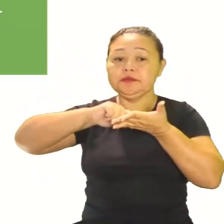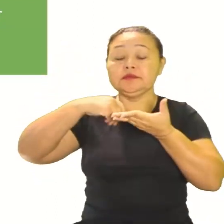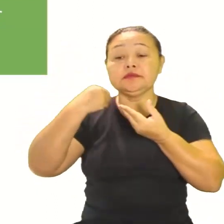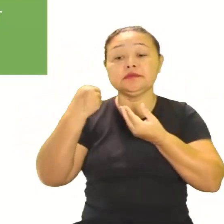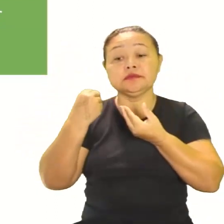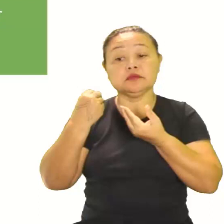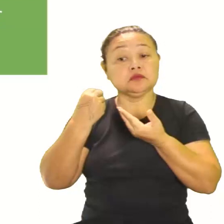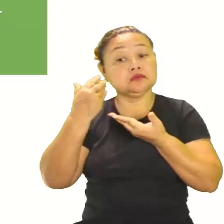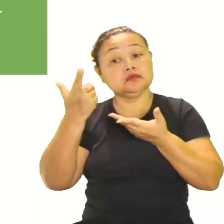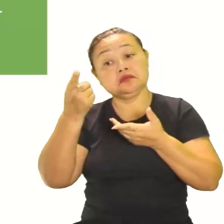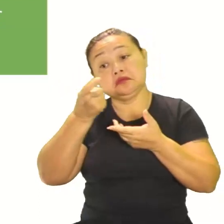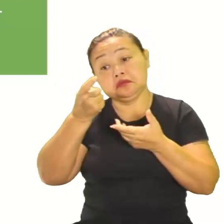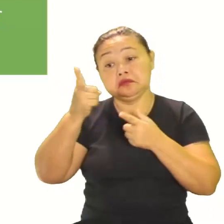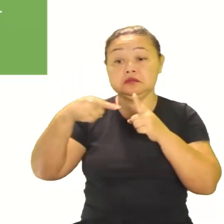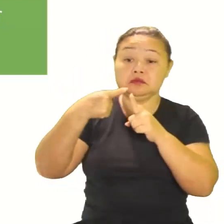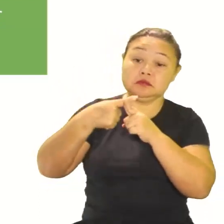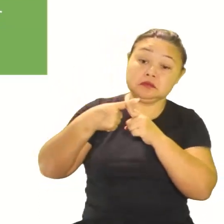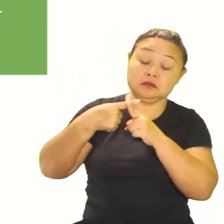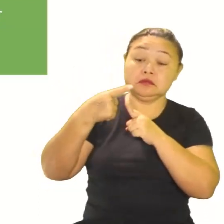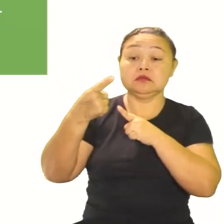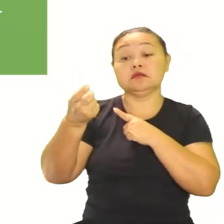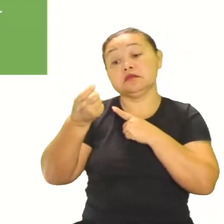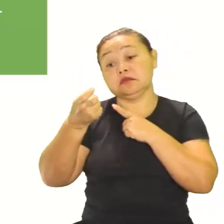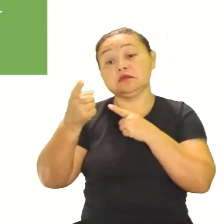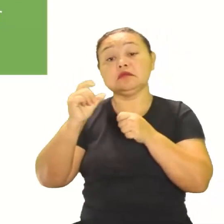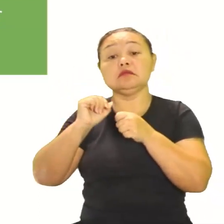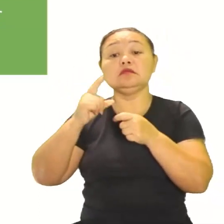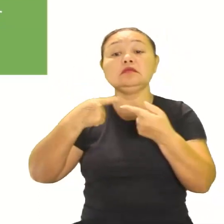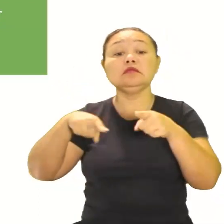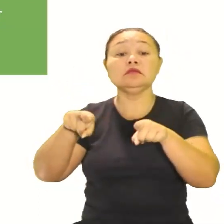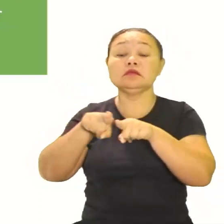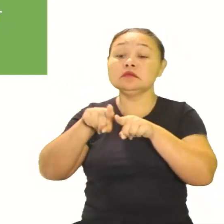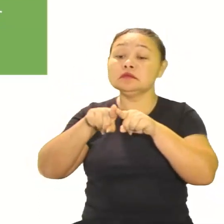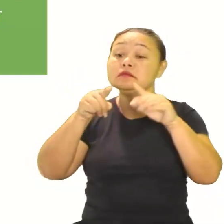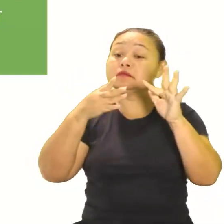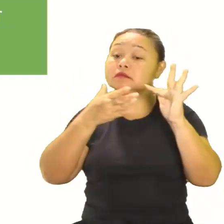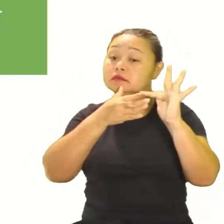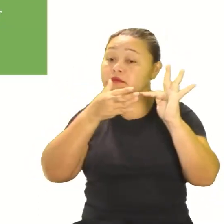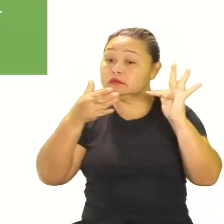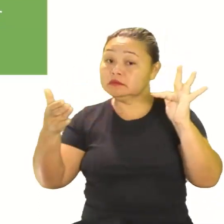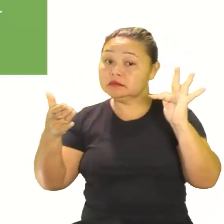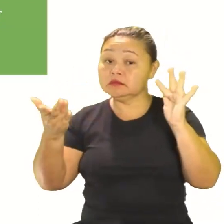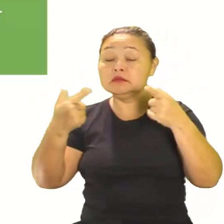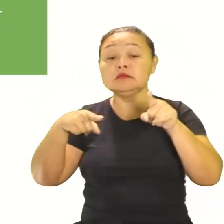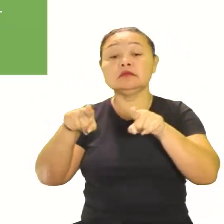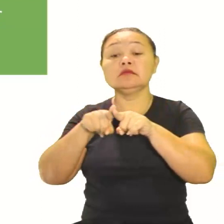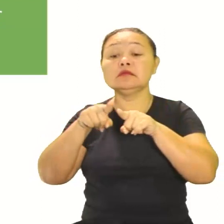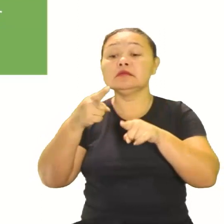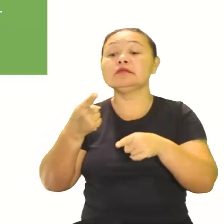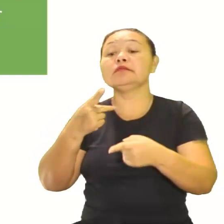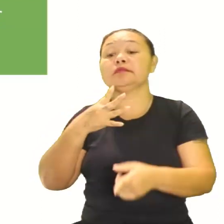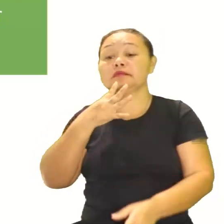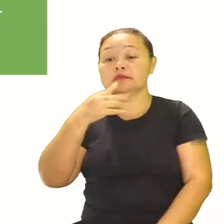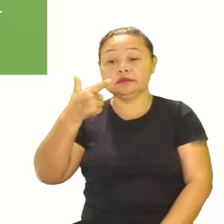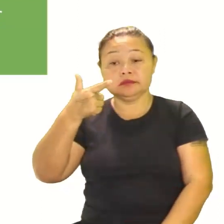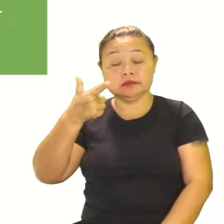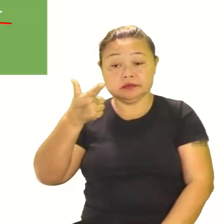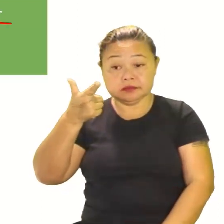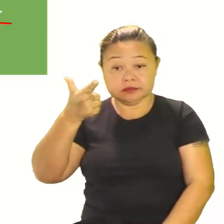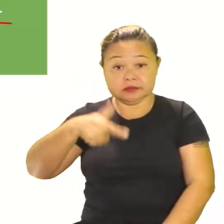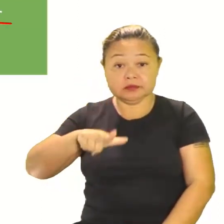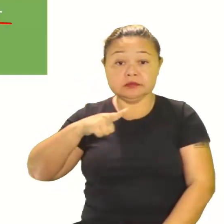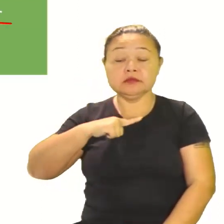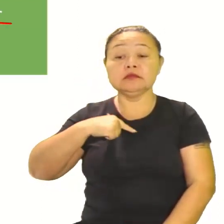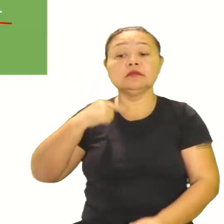sentença, né, o menos x e o mais x, bem como a função modular. E também reconhecer e construir